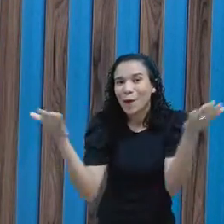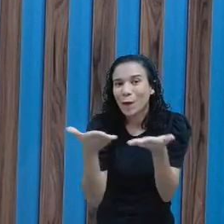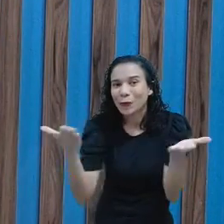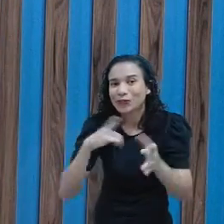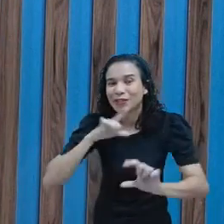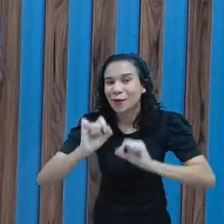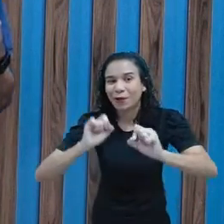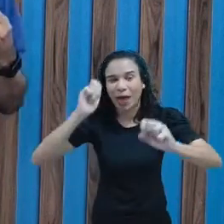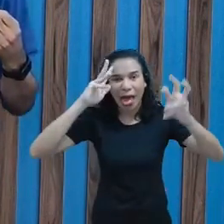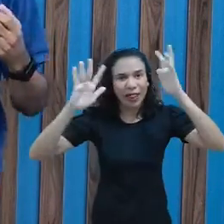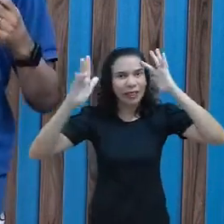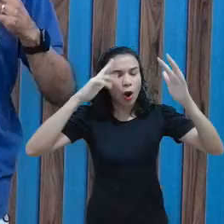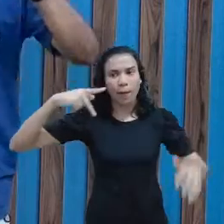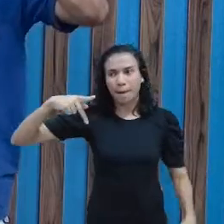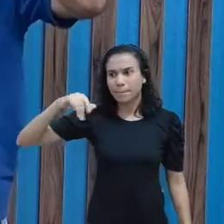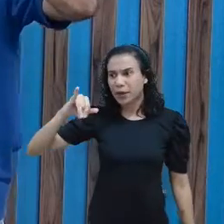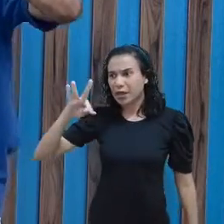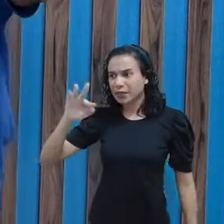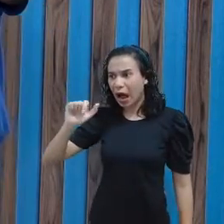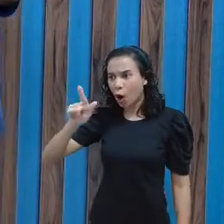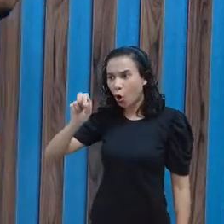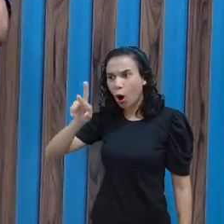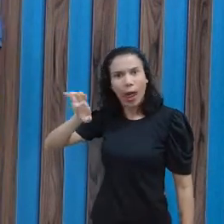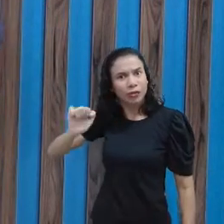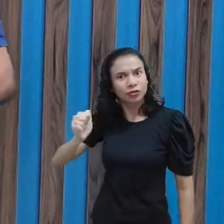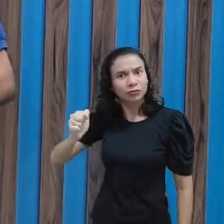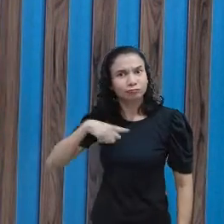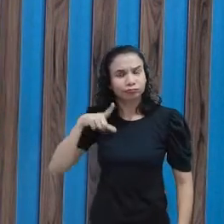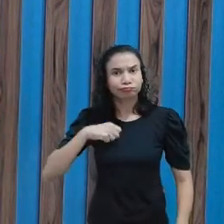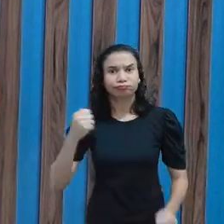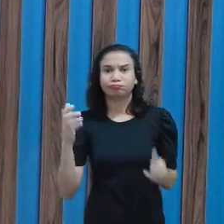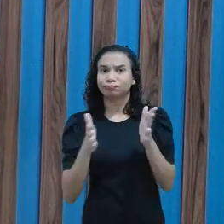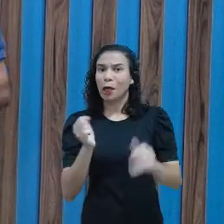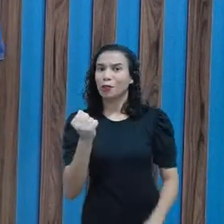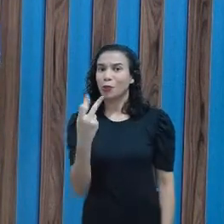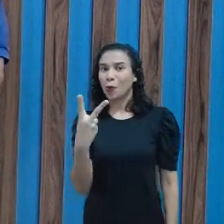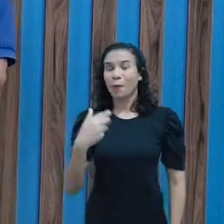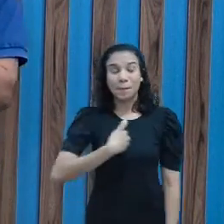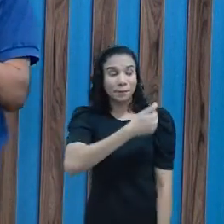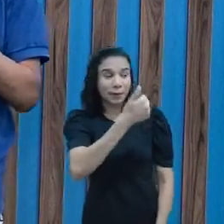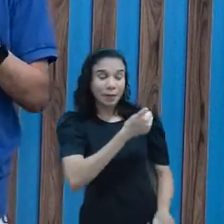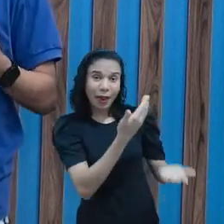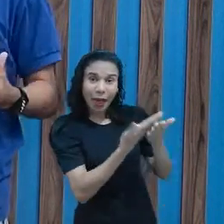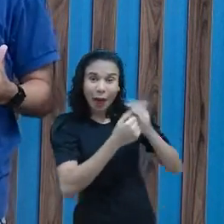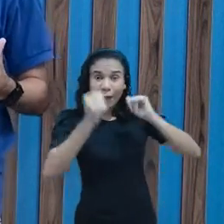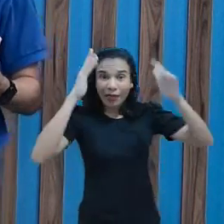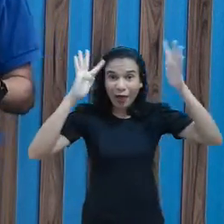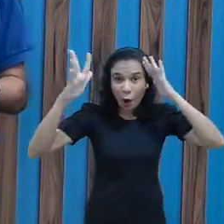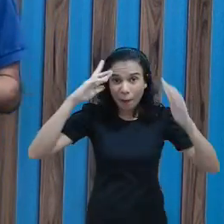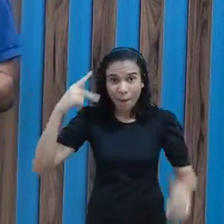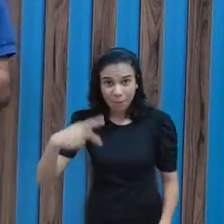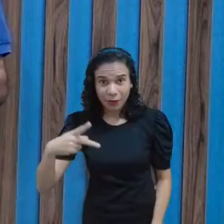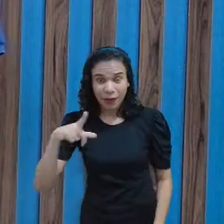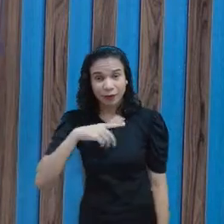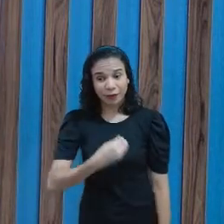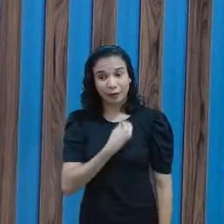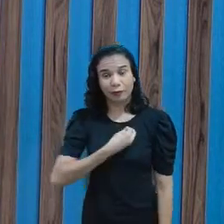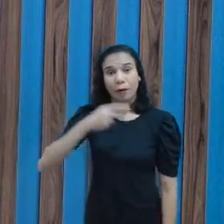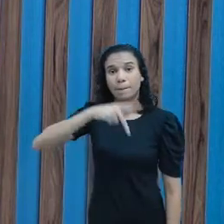vez, Teorema de Pitágoras, parte 2. Primeira aula de Pitágoras, a gente teve a presença do